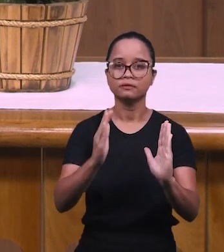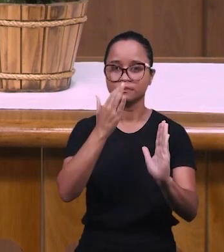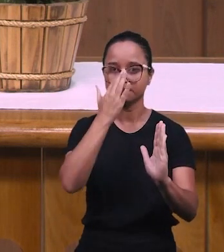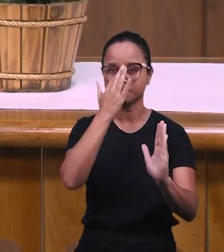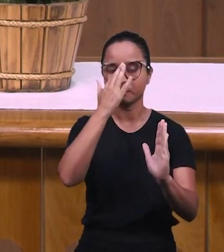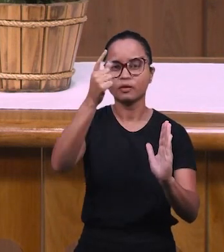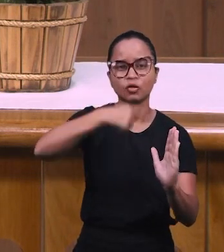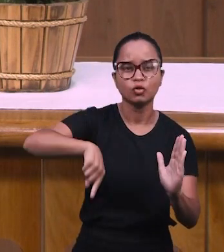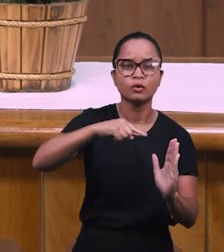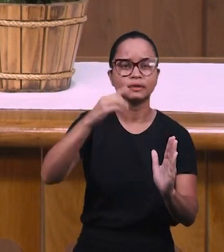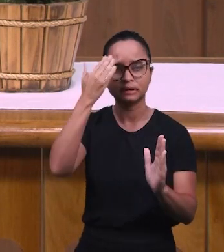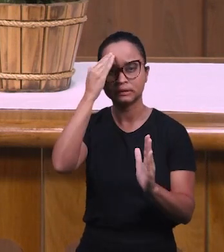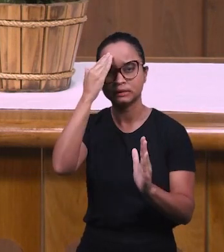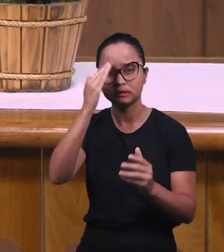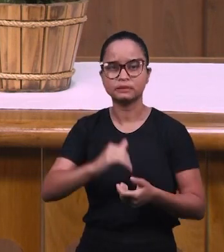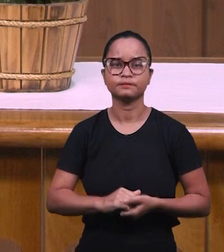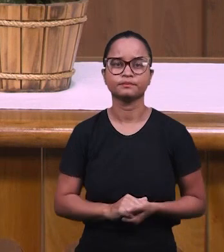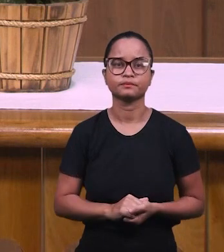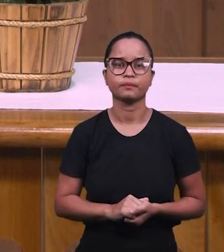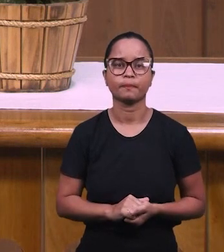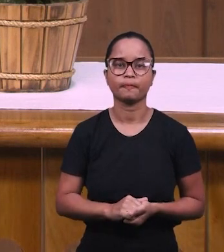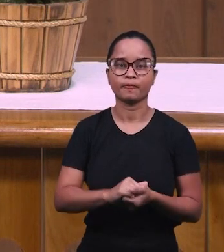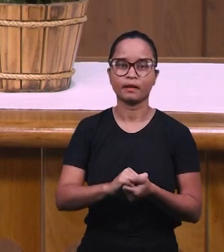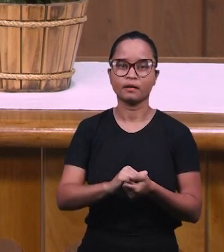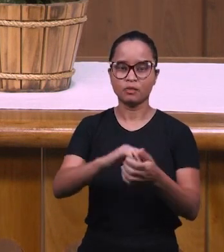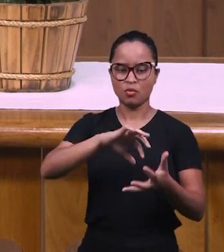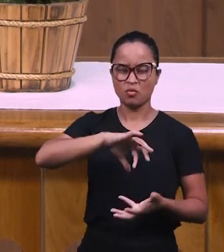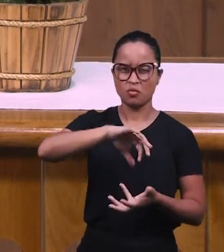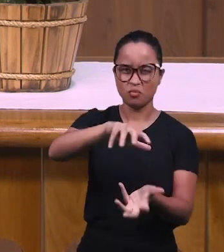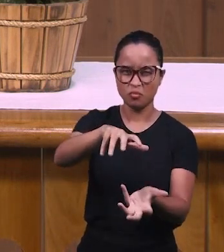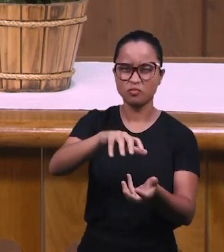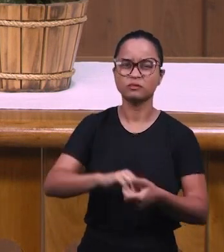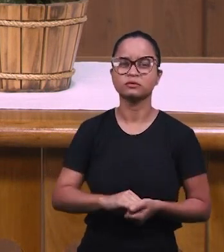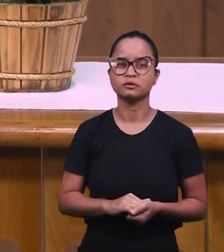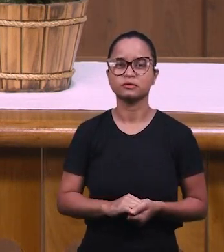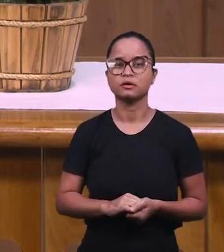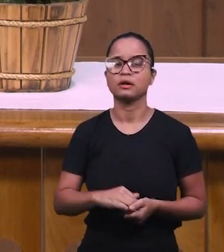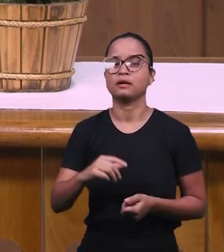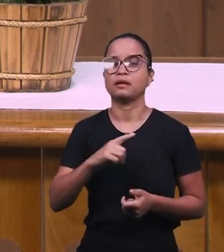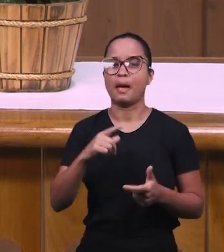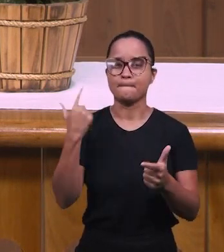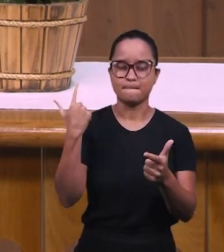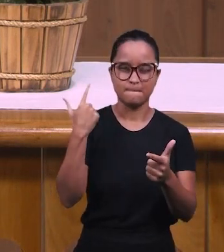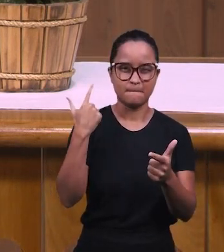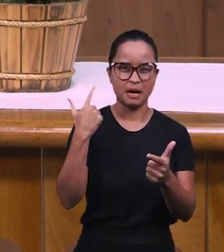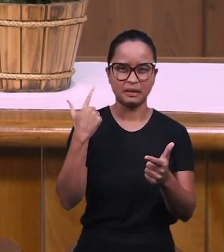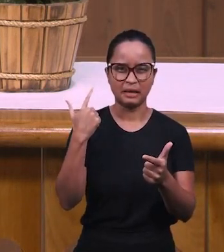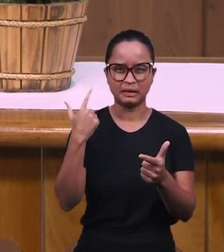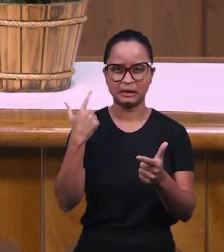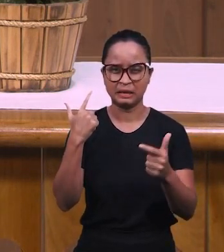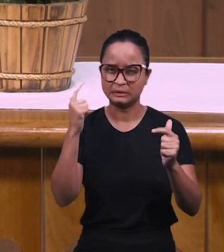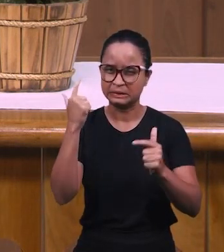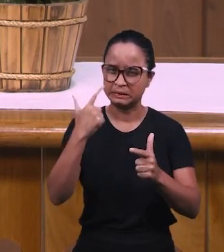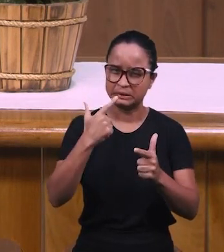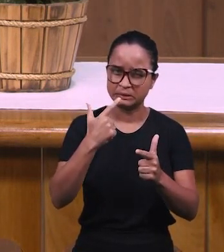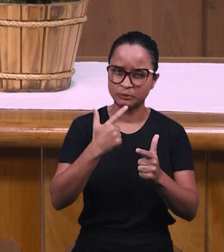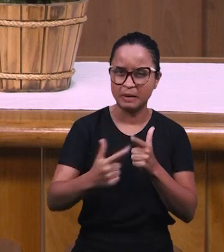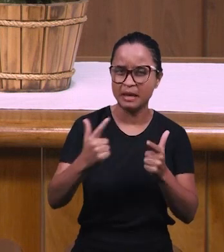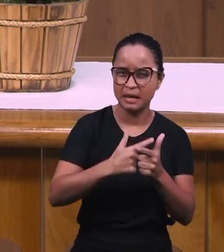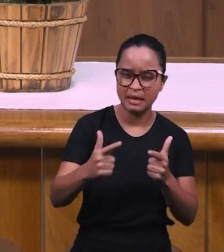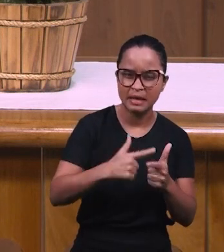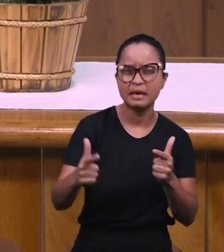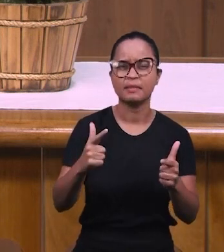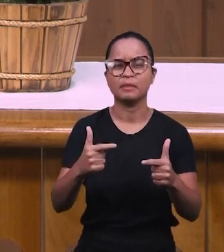nesse momento que entendemos que o mundo está em conflito, grandes lutas têm se levantado,